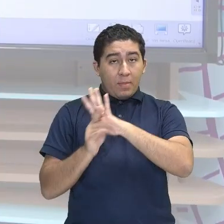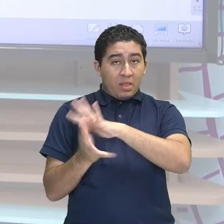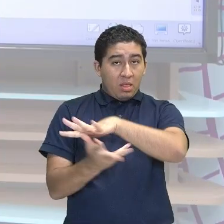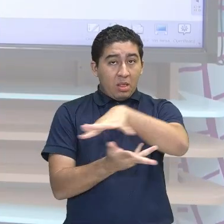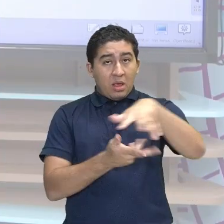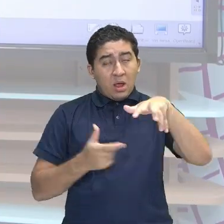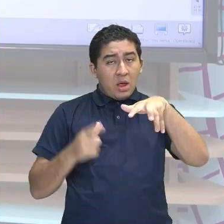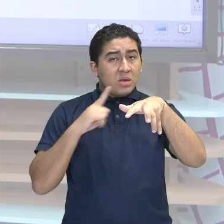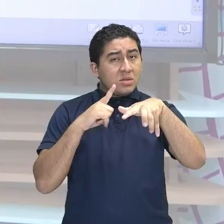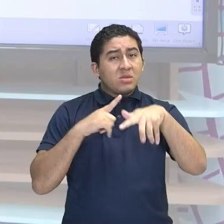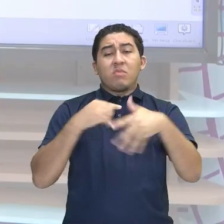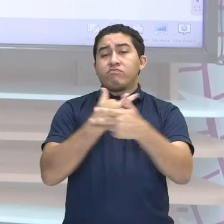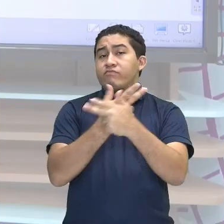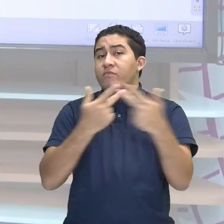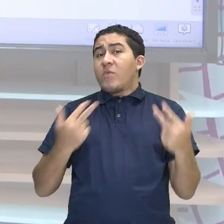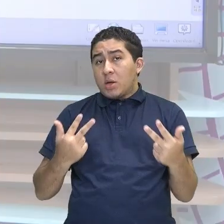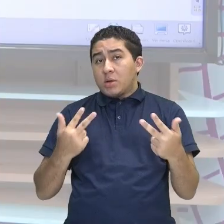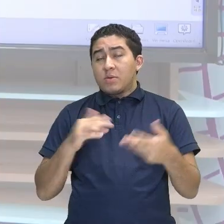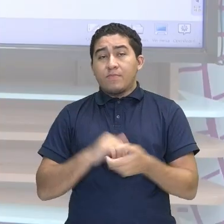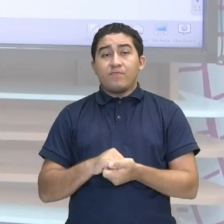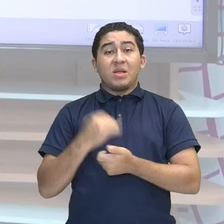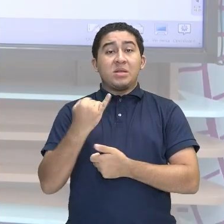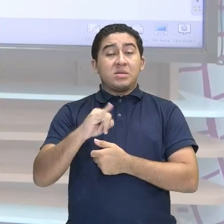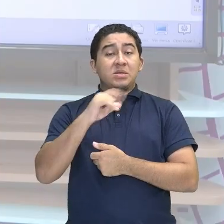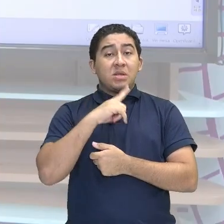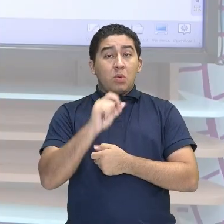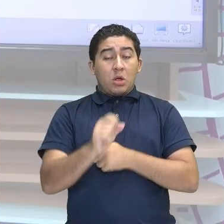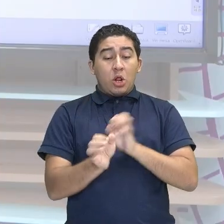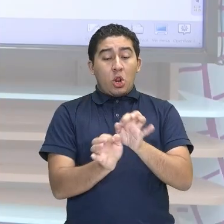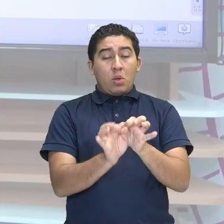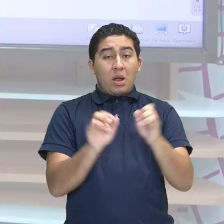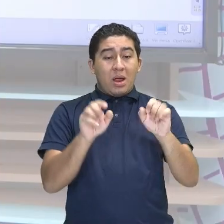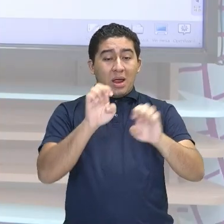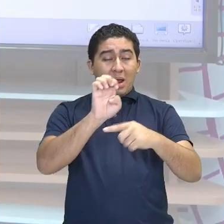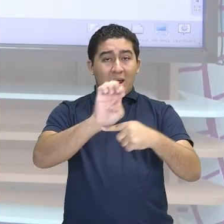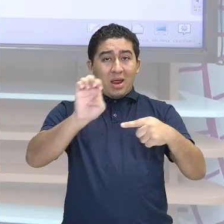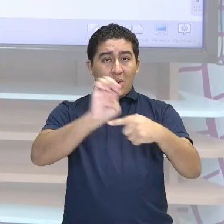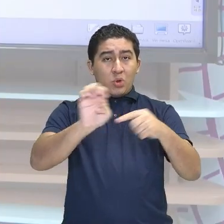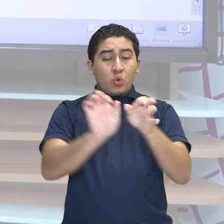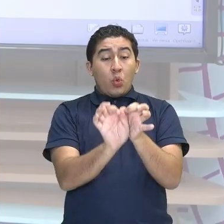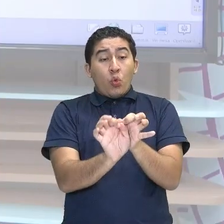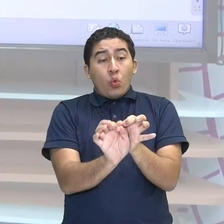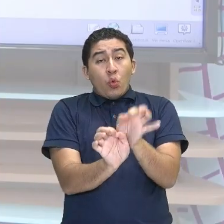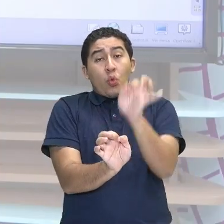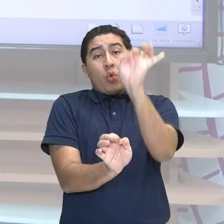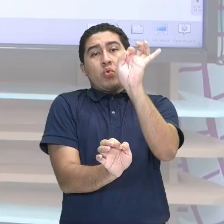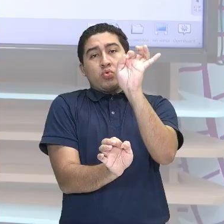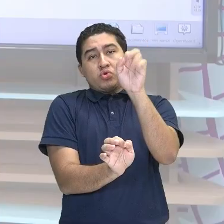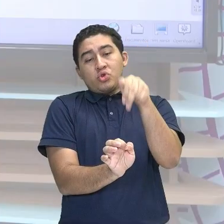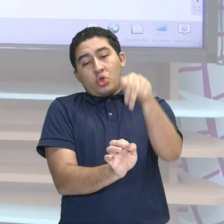zona temperada, e quanto mais você se distancia da linha do Equador, indo para o extremo